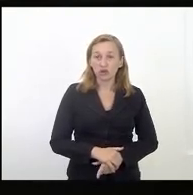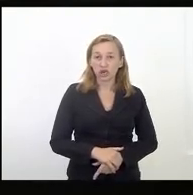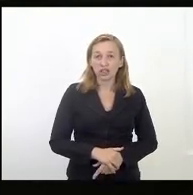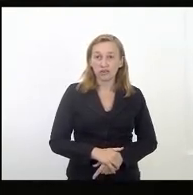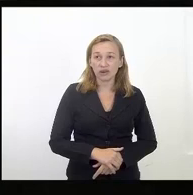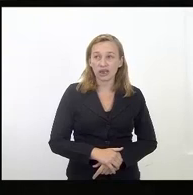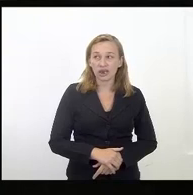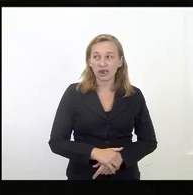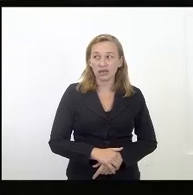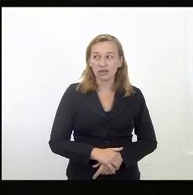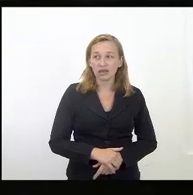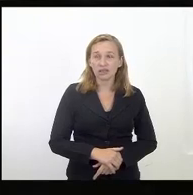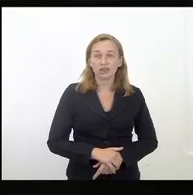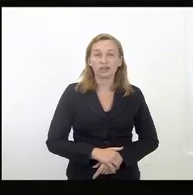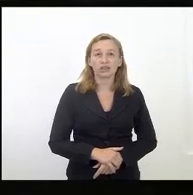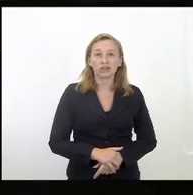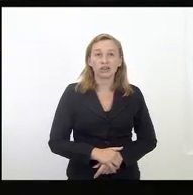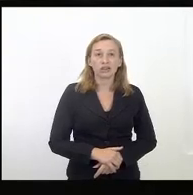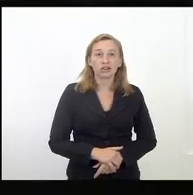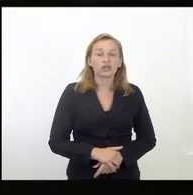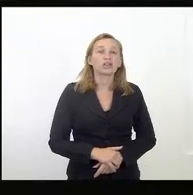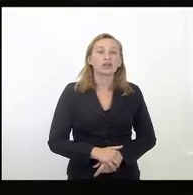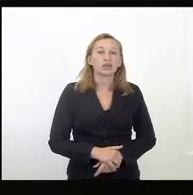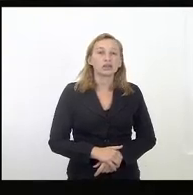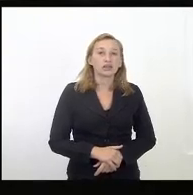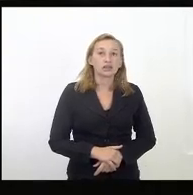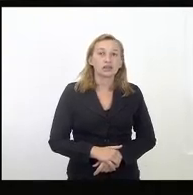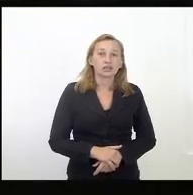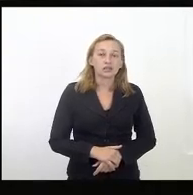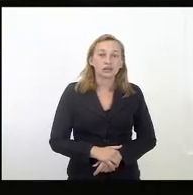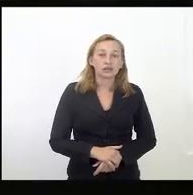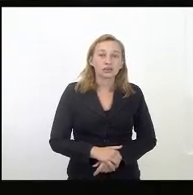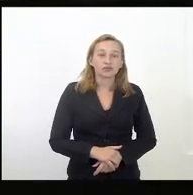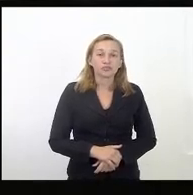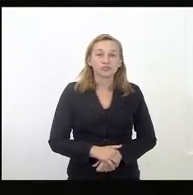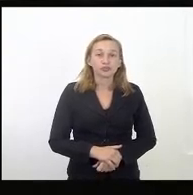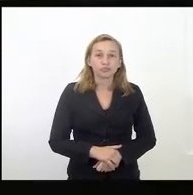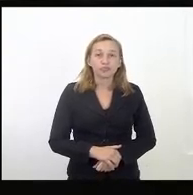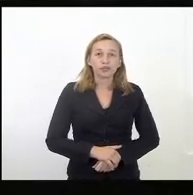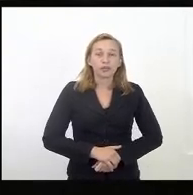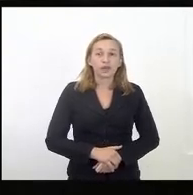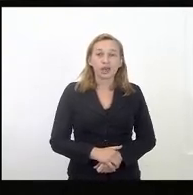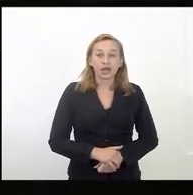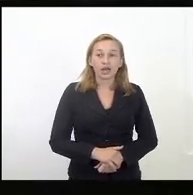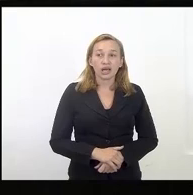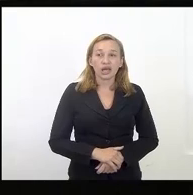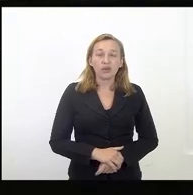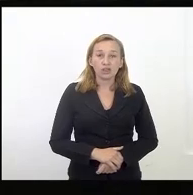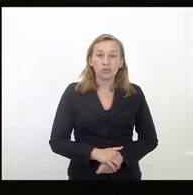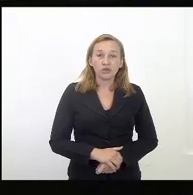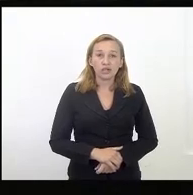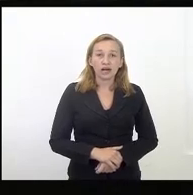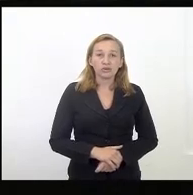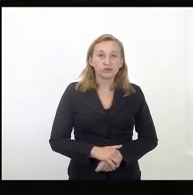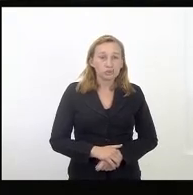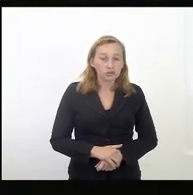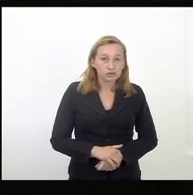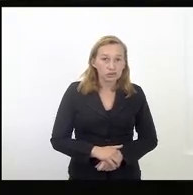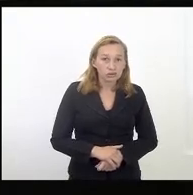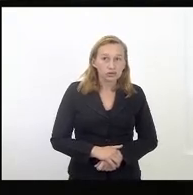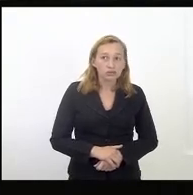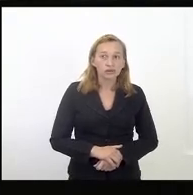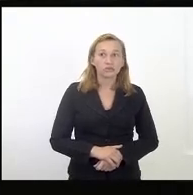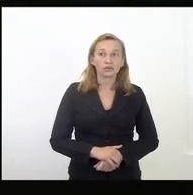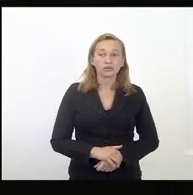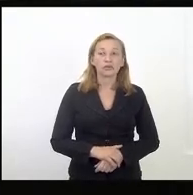Nossa é brasileira que foi homenageada aí com uma boneca Barbie essa cientista é a Jaqueline